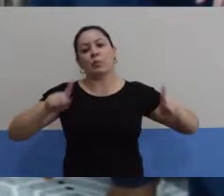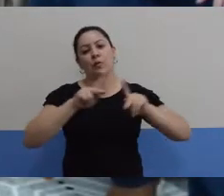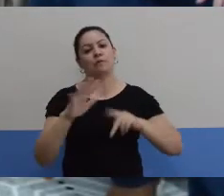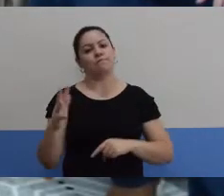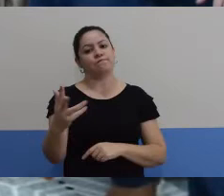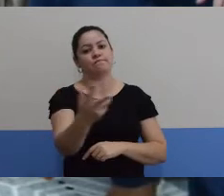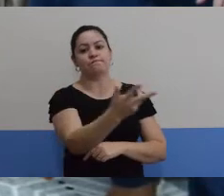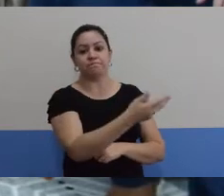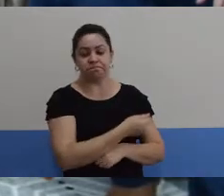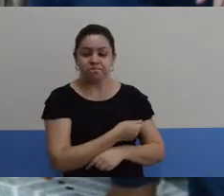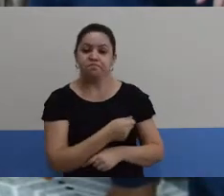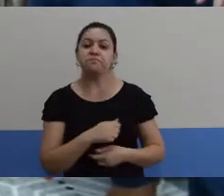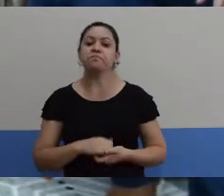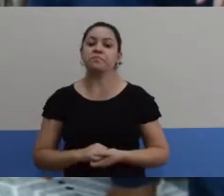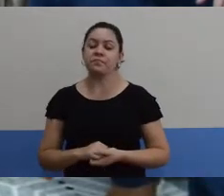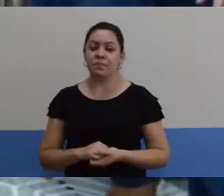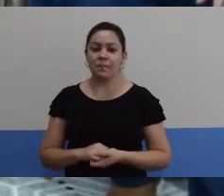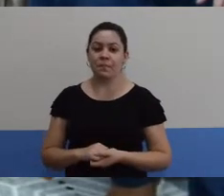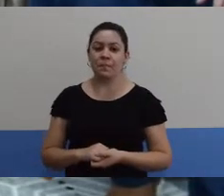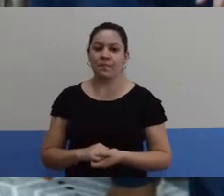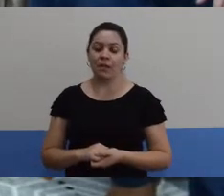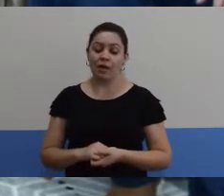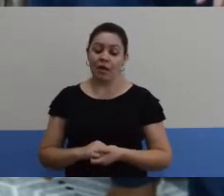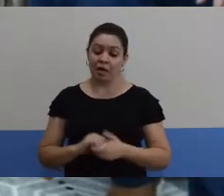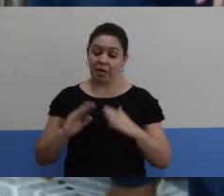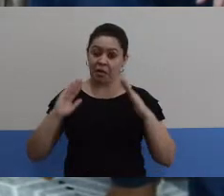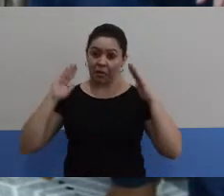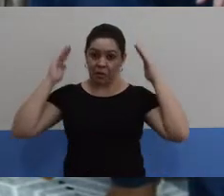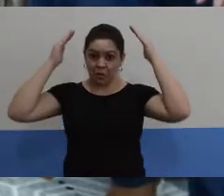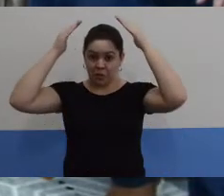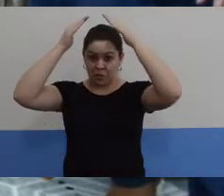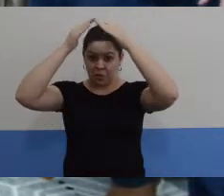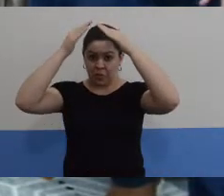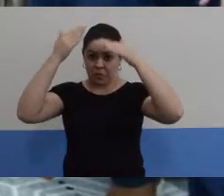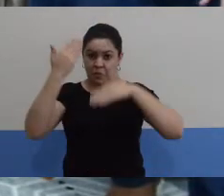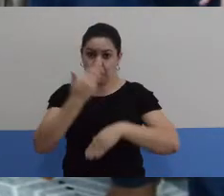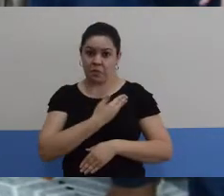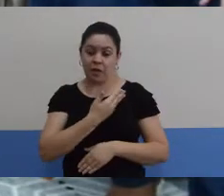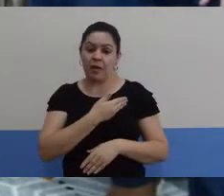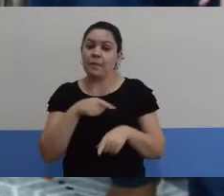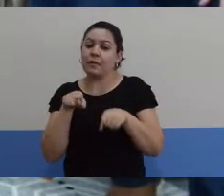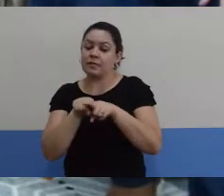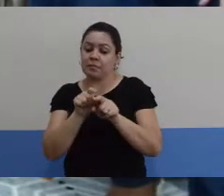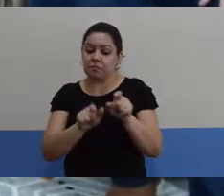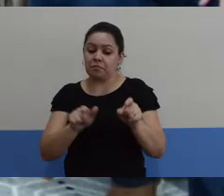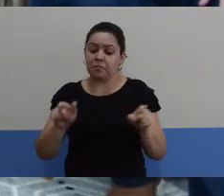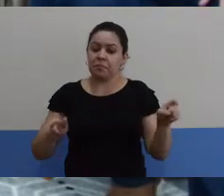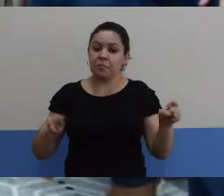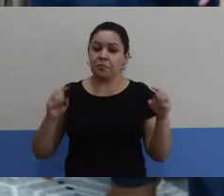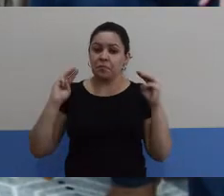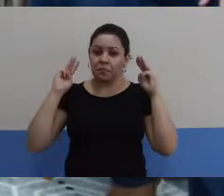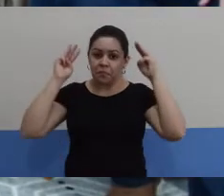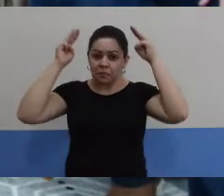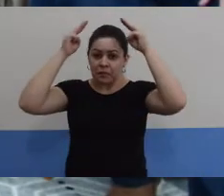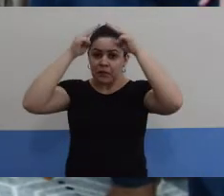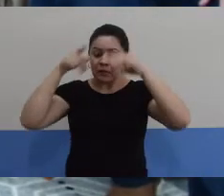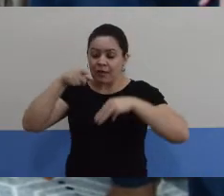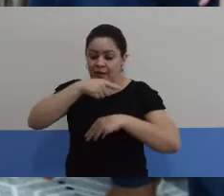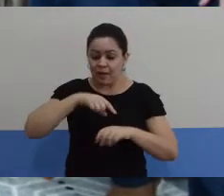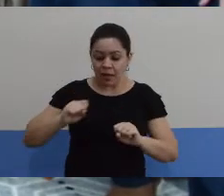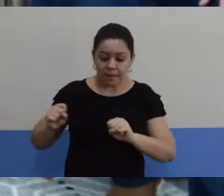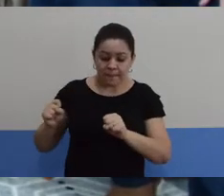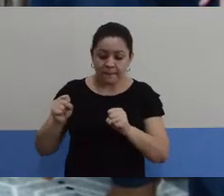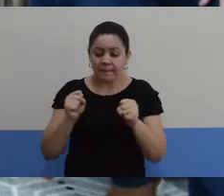Então, assim, a autoridade do Papa e dos bispos está em diálogo com